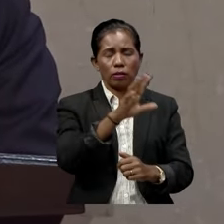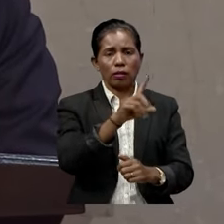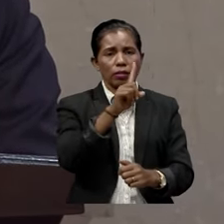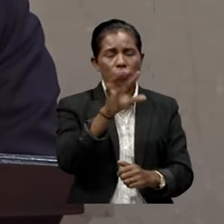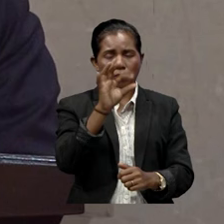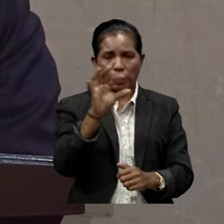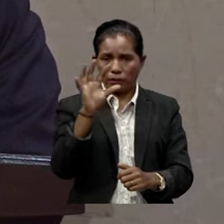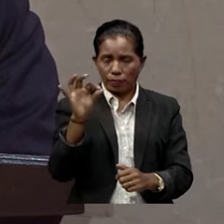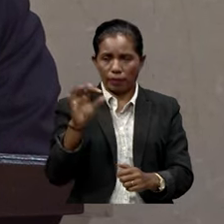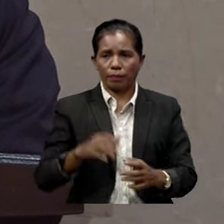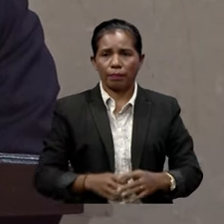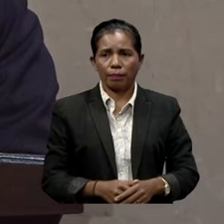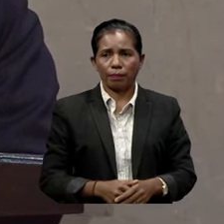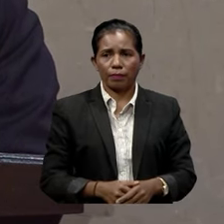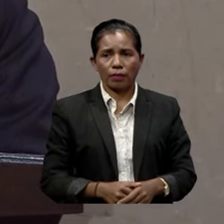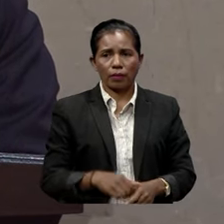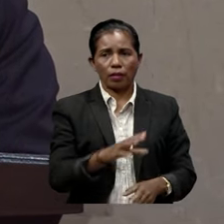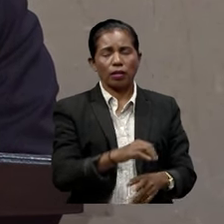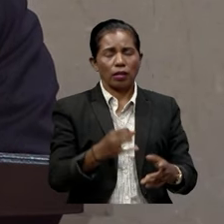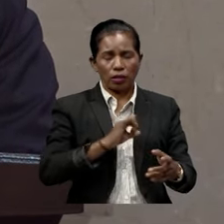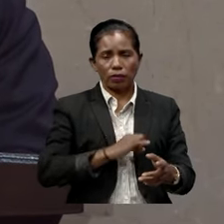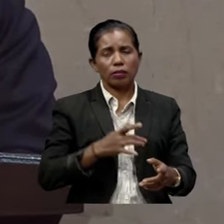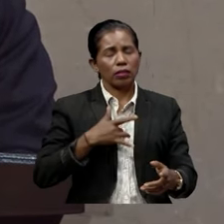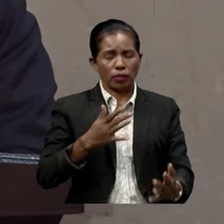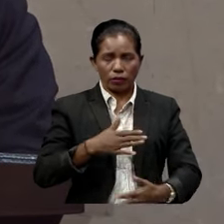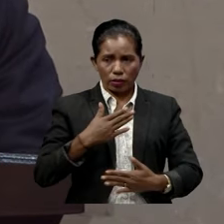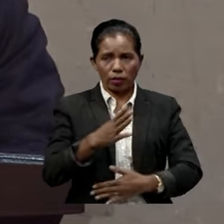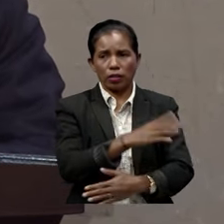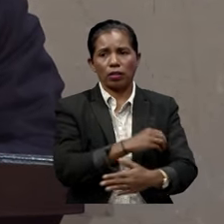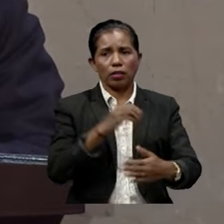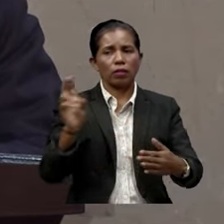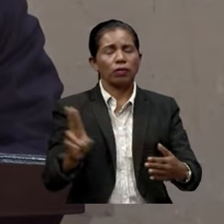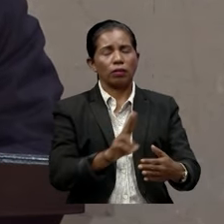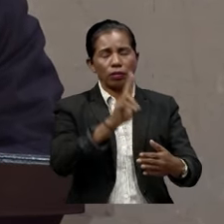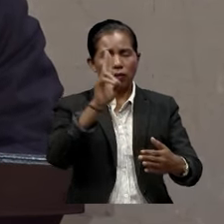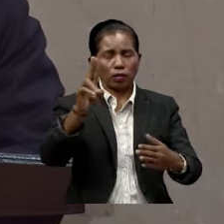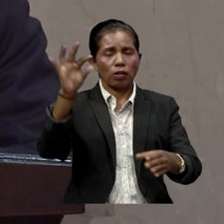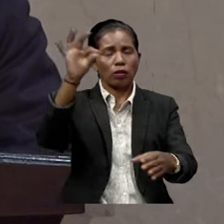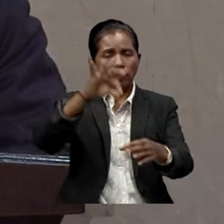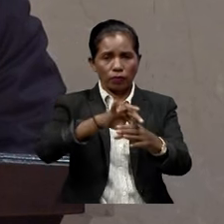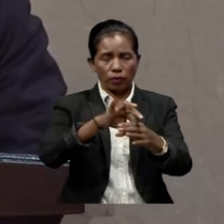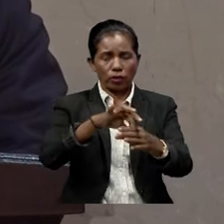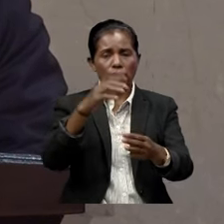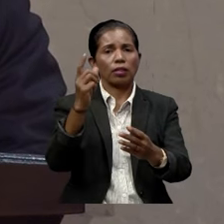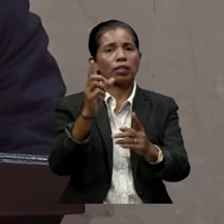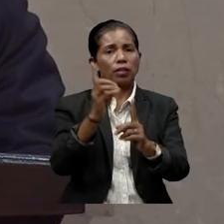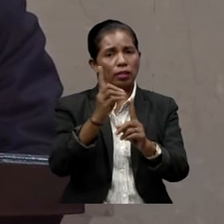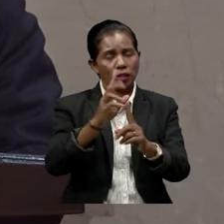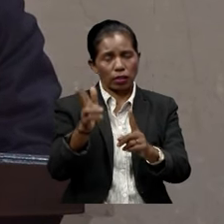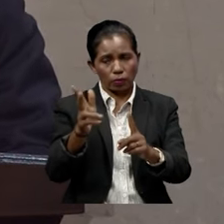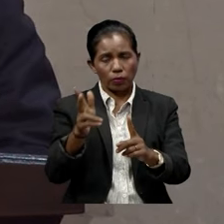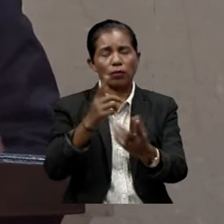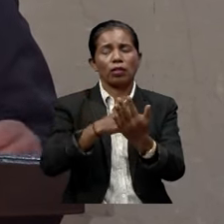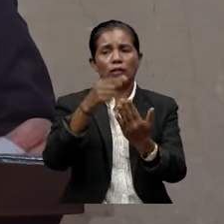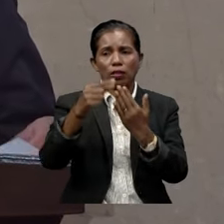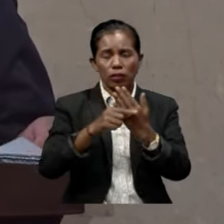seguir. Em primeiro lugar, unidade. O aniversário da consulta popular apela à unidade, na celebração do